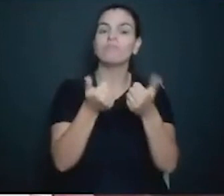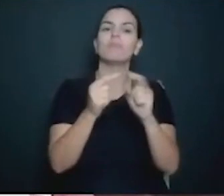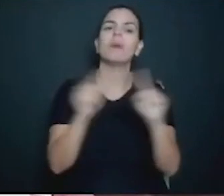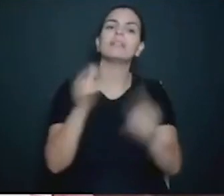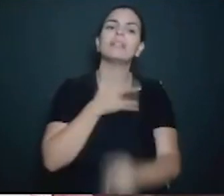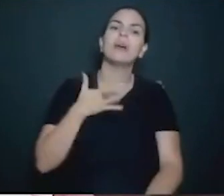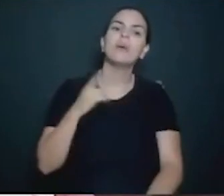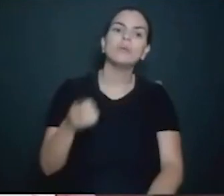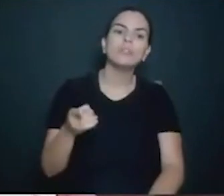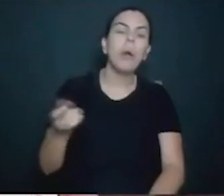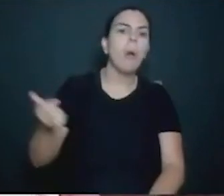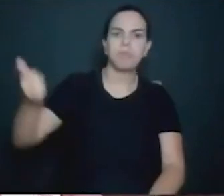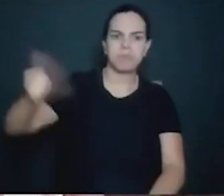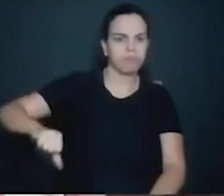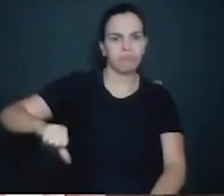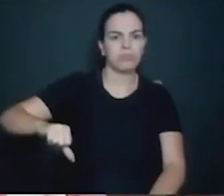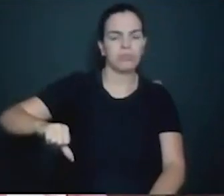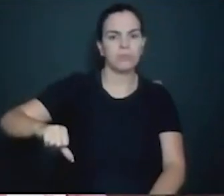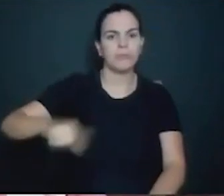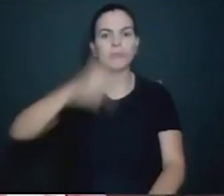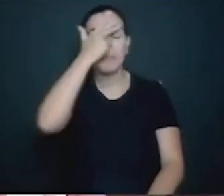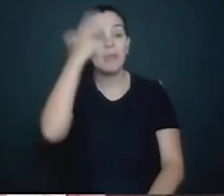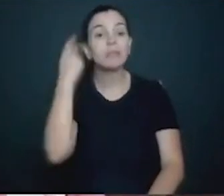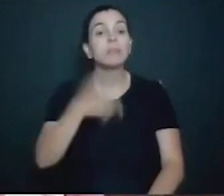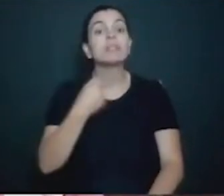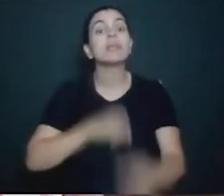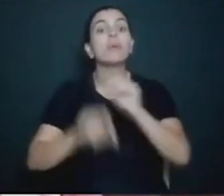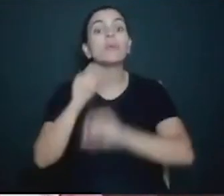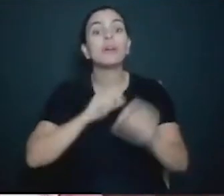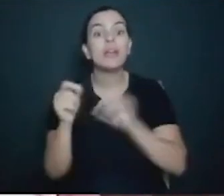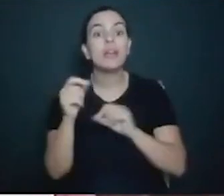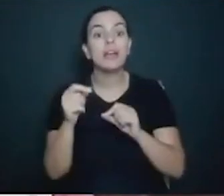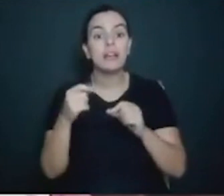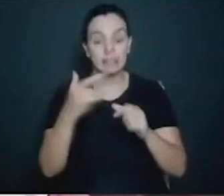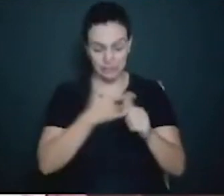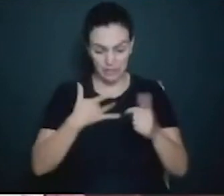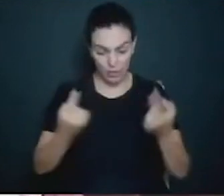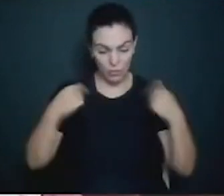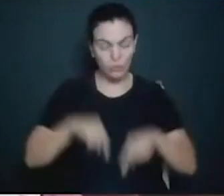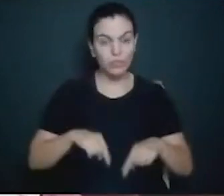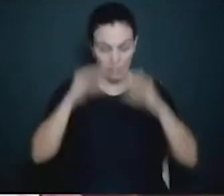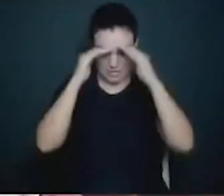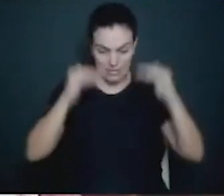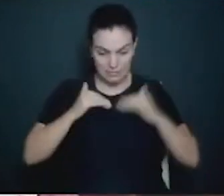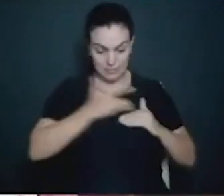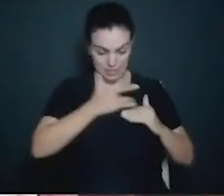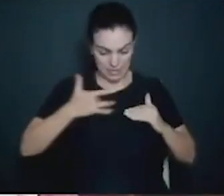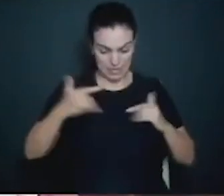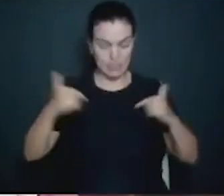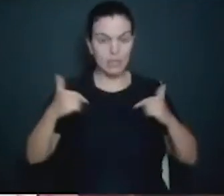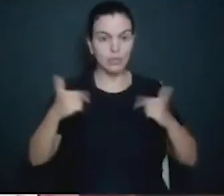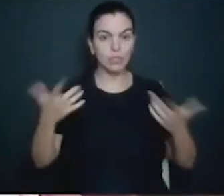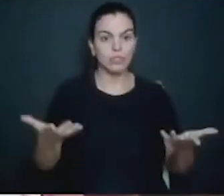Muito mal. O indivíduo precisa, sabe de quê? De saúde. Respeito à saúde. Houve uma nova, um novo